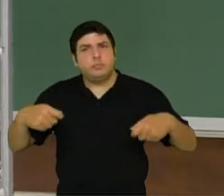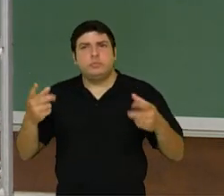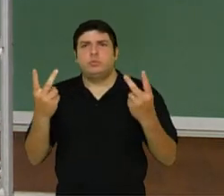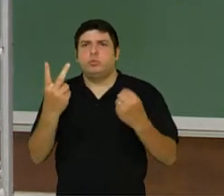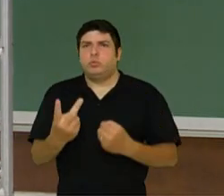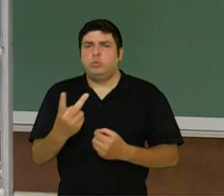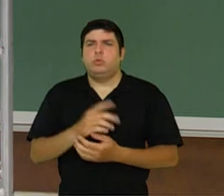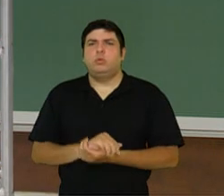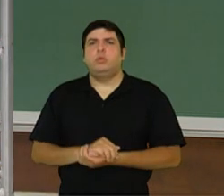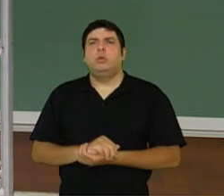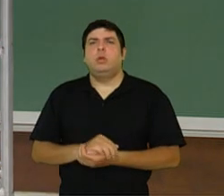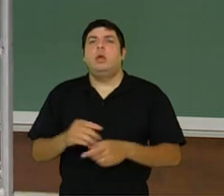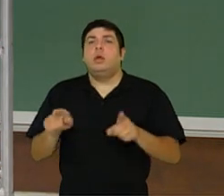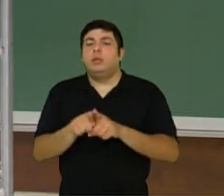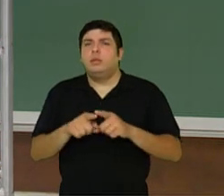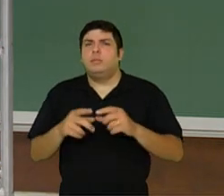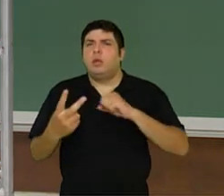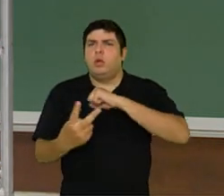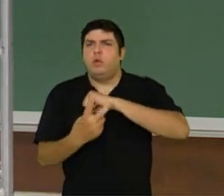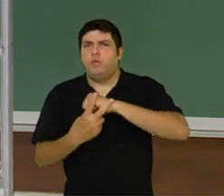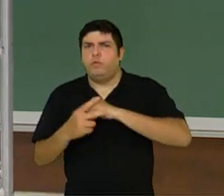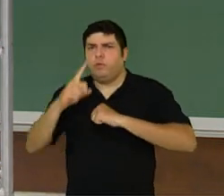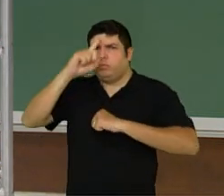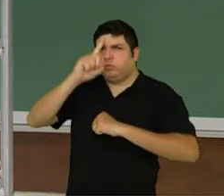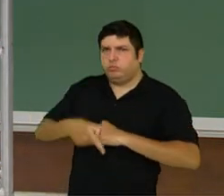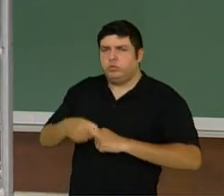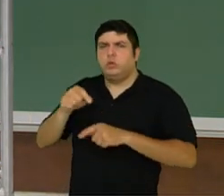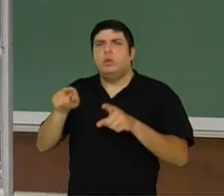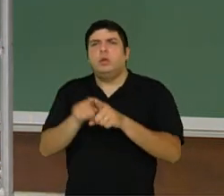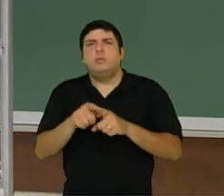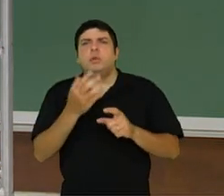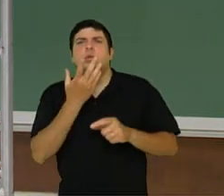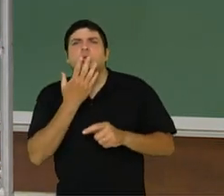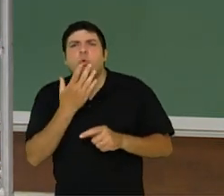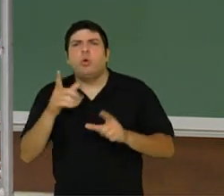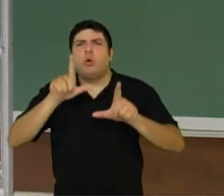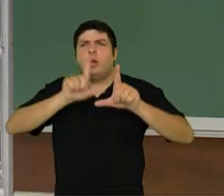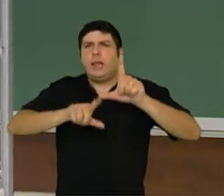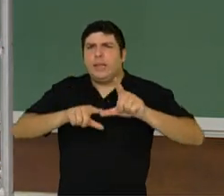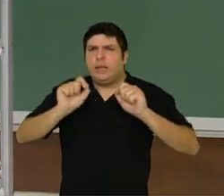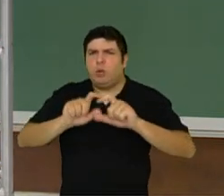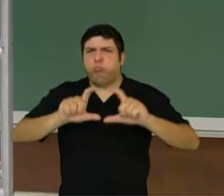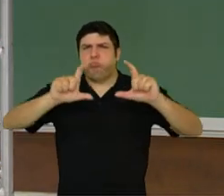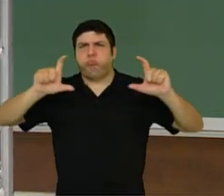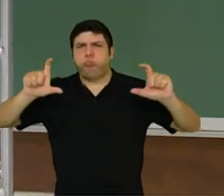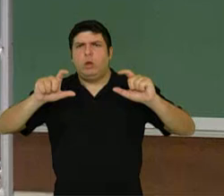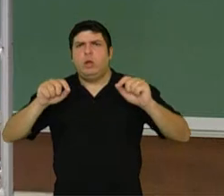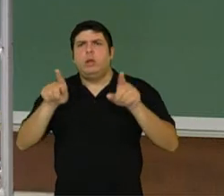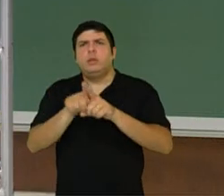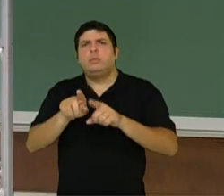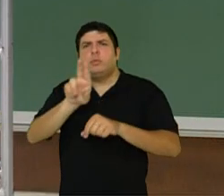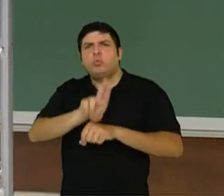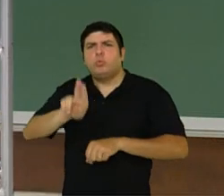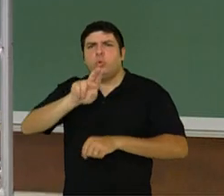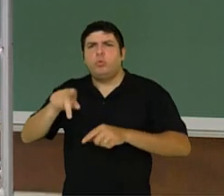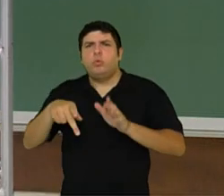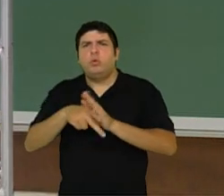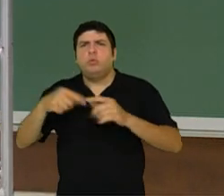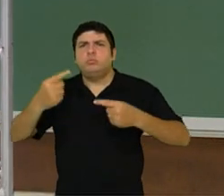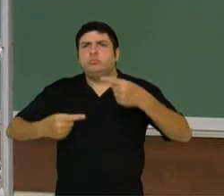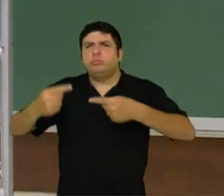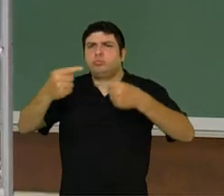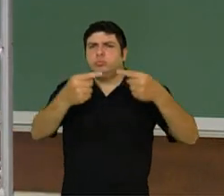estratégias persuasivas, os verbos no imperativo, as cores, as letras vibrantes, uso de operadores argumentativos também,